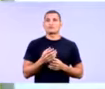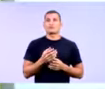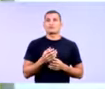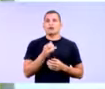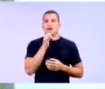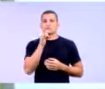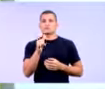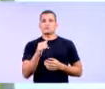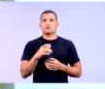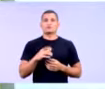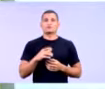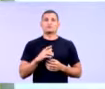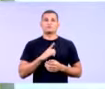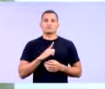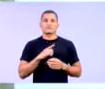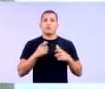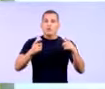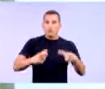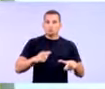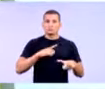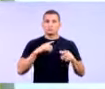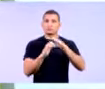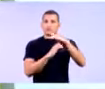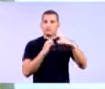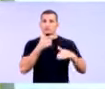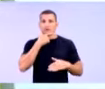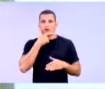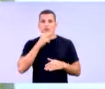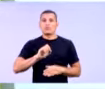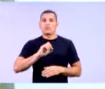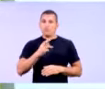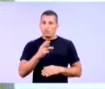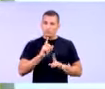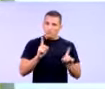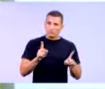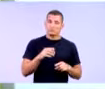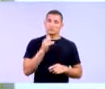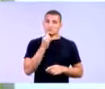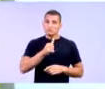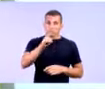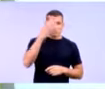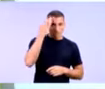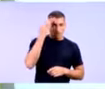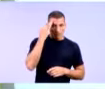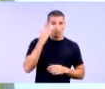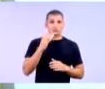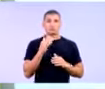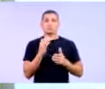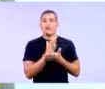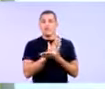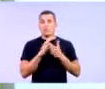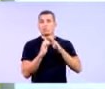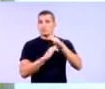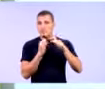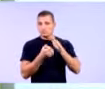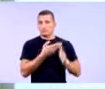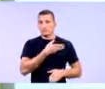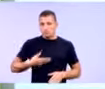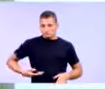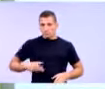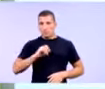empresa que tem que tem vagas de estágio ou não. Então, se você souber de alguma empresa pública ou